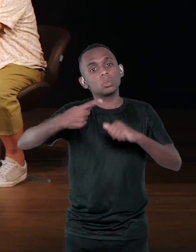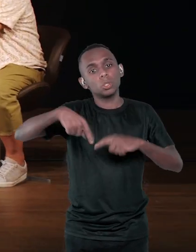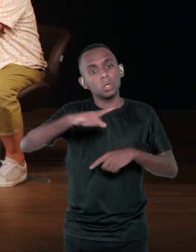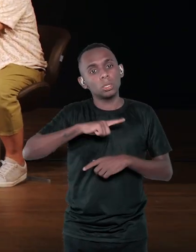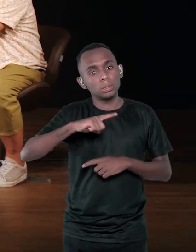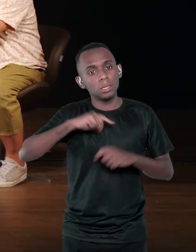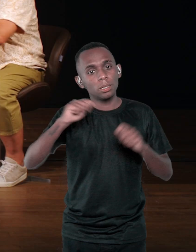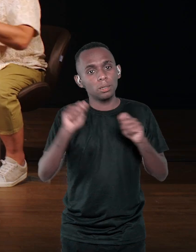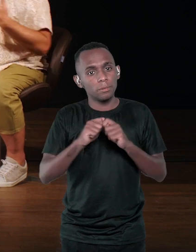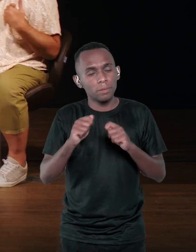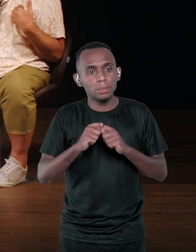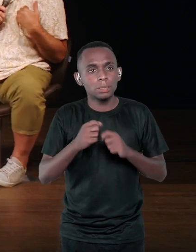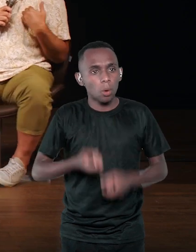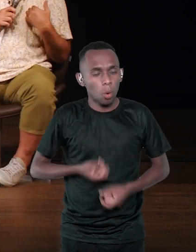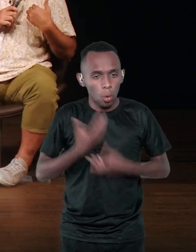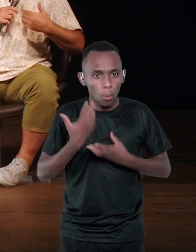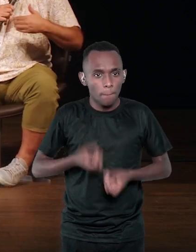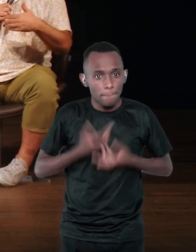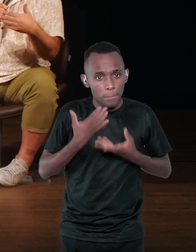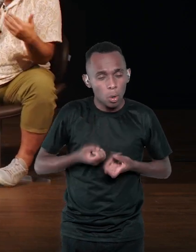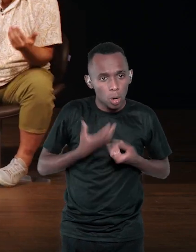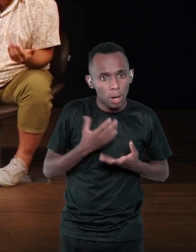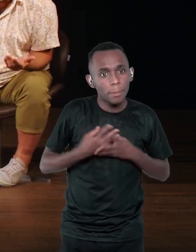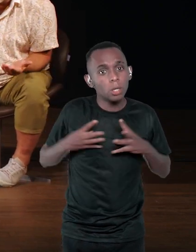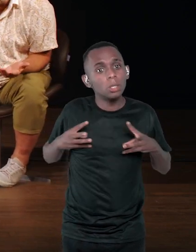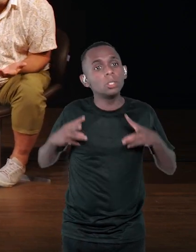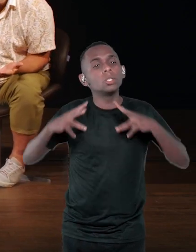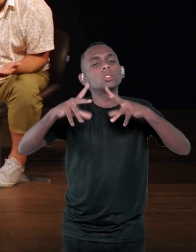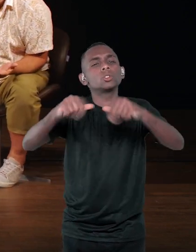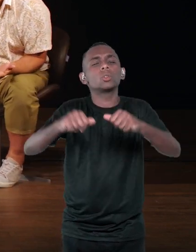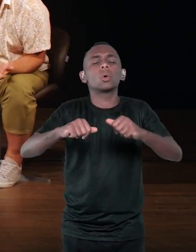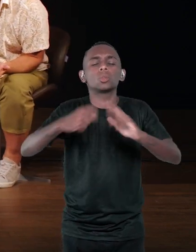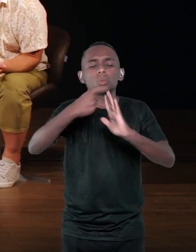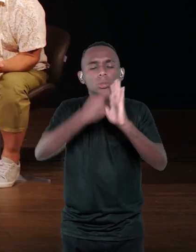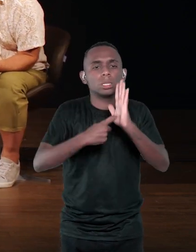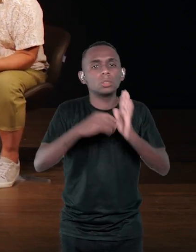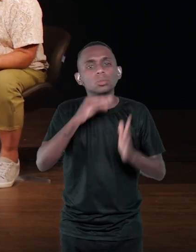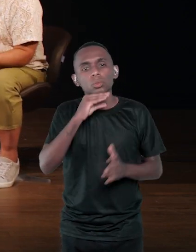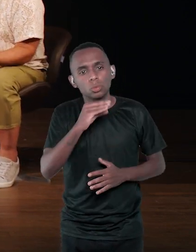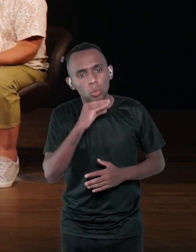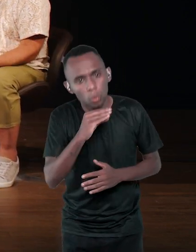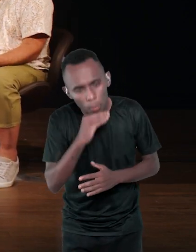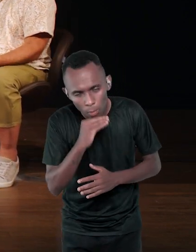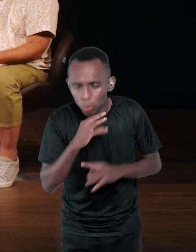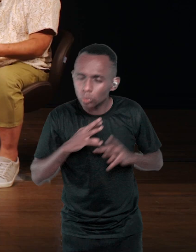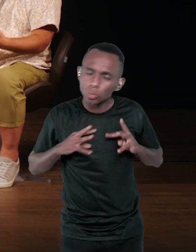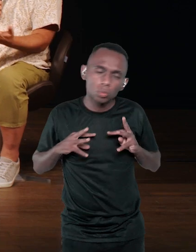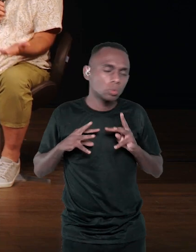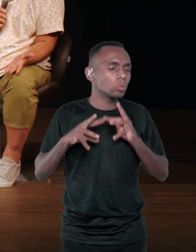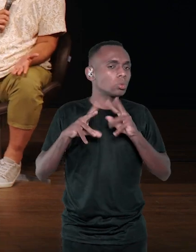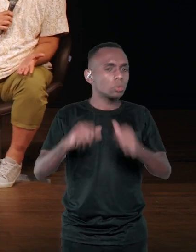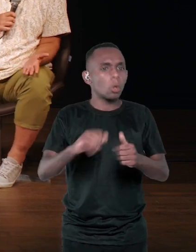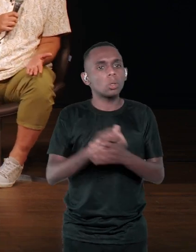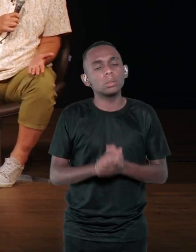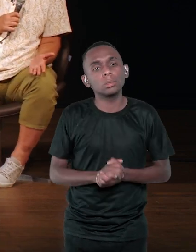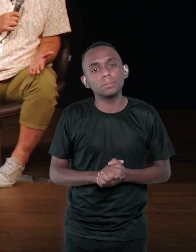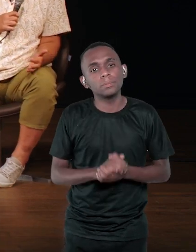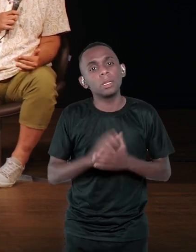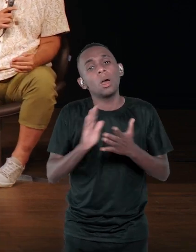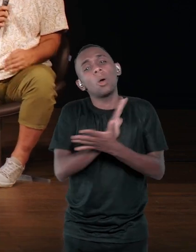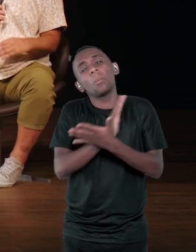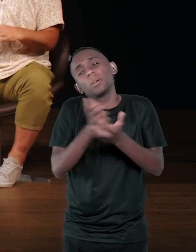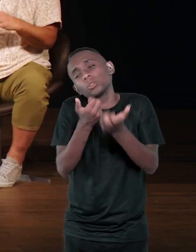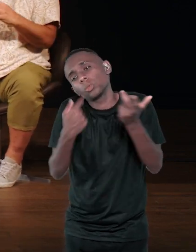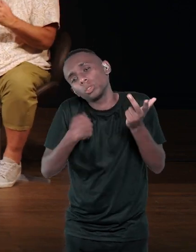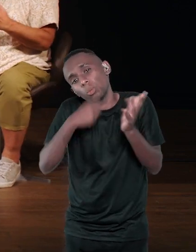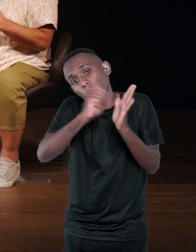poema lindo como o que eu li aqui, uso meu tio, todos os Drummond, sem nenhuma exceção, uma coisinha ou outra que eu